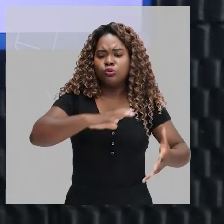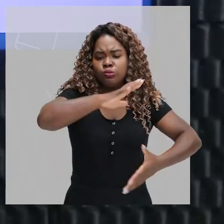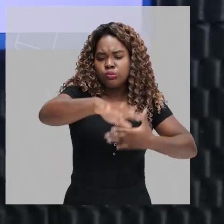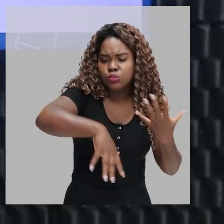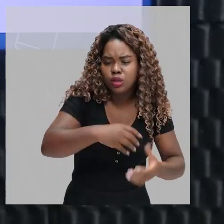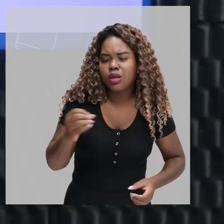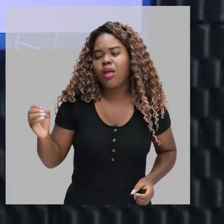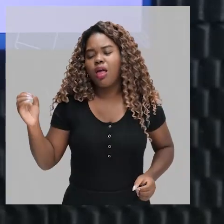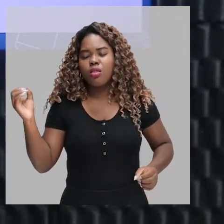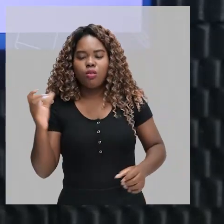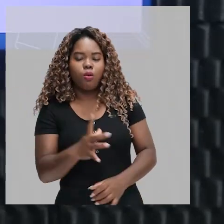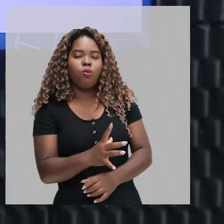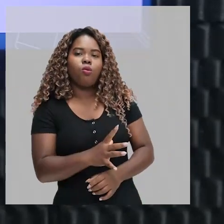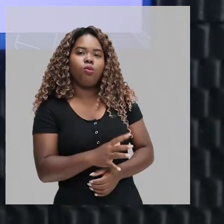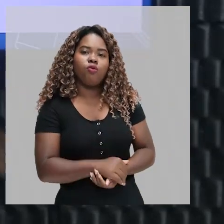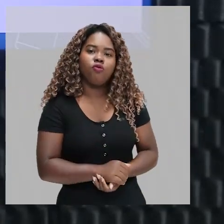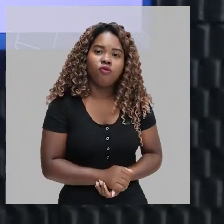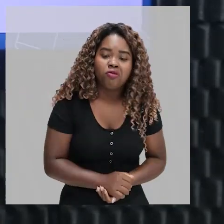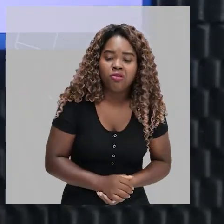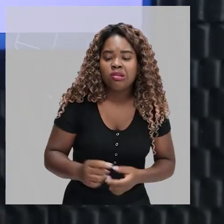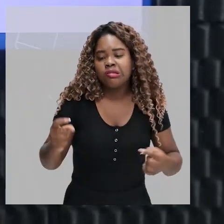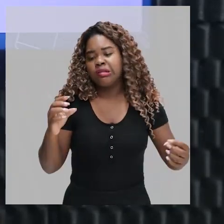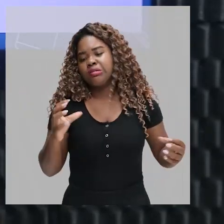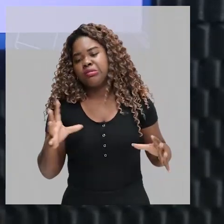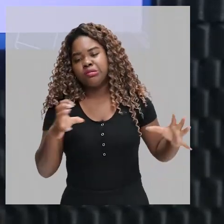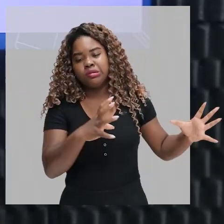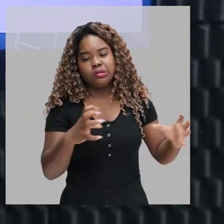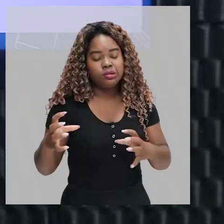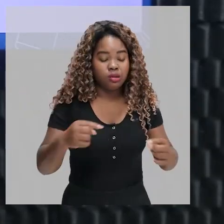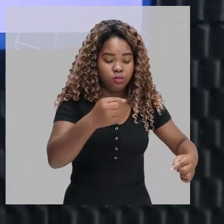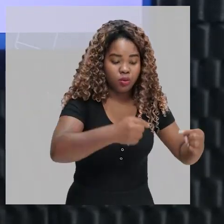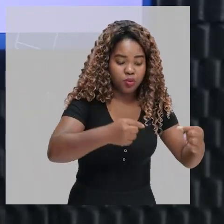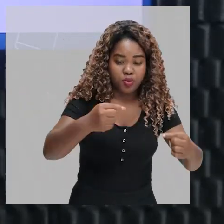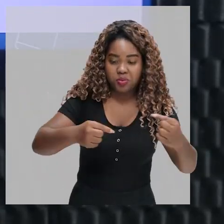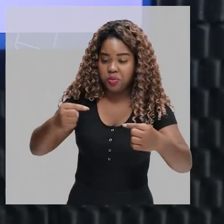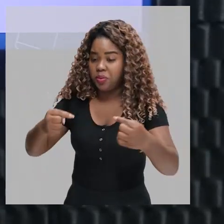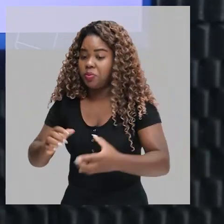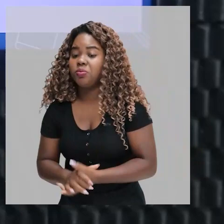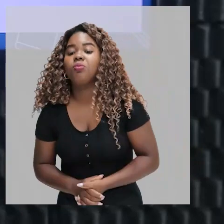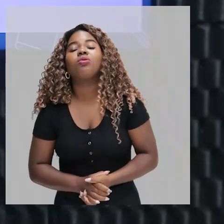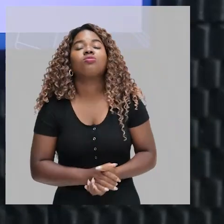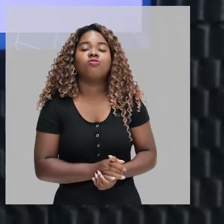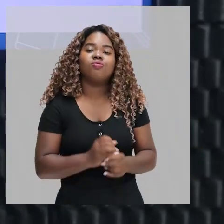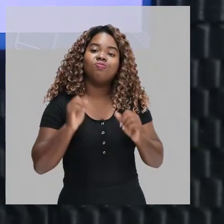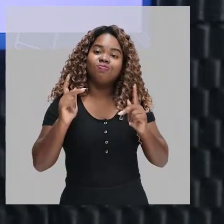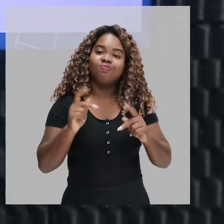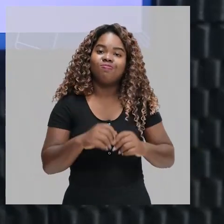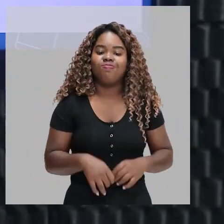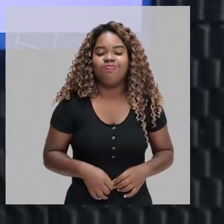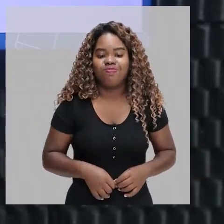tudo que é novo traz conflitos traz discussões traz revolução tá bom